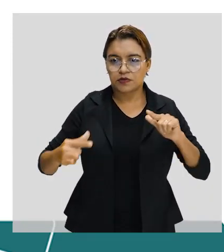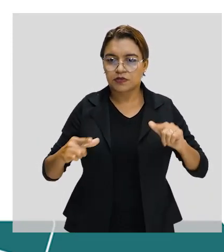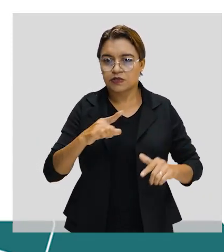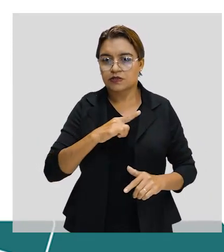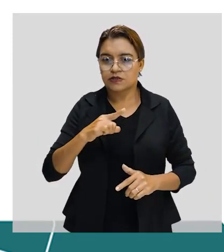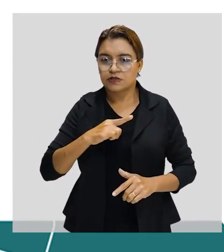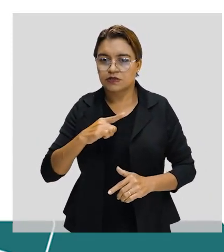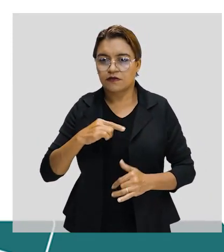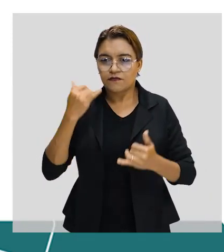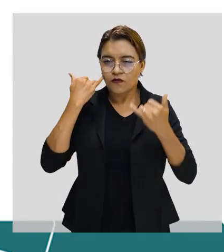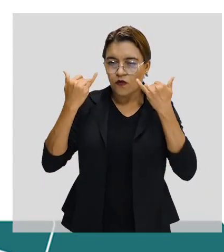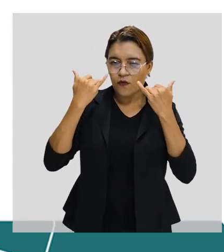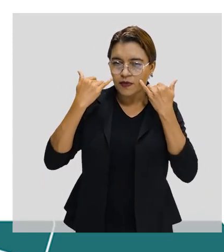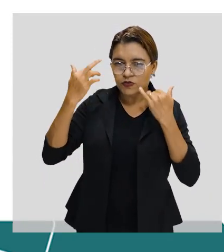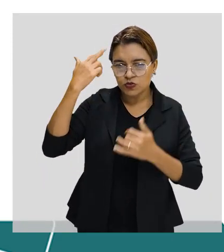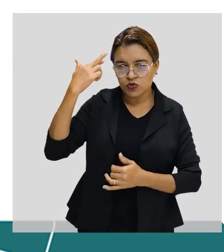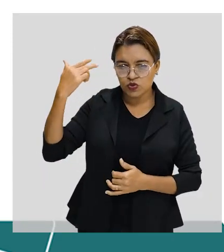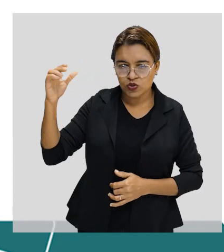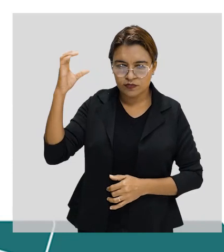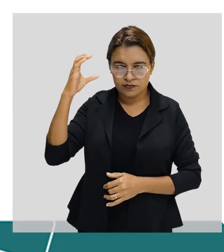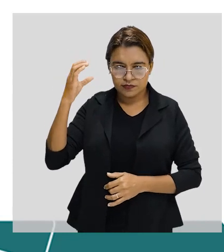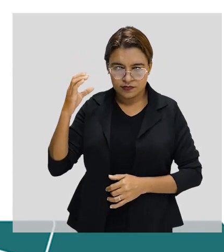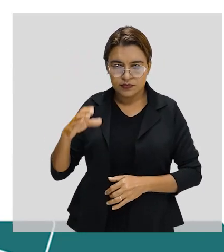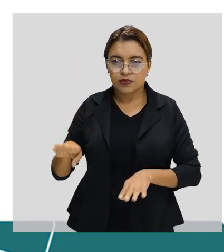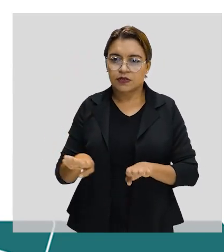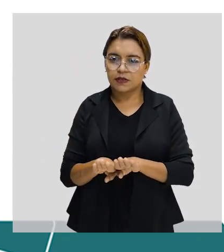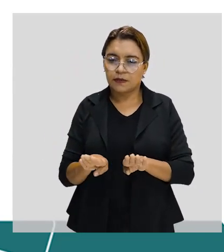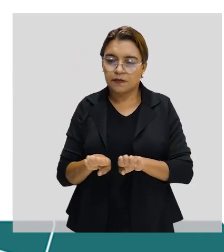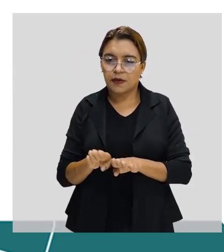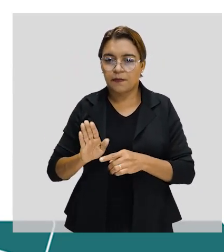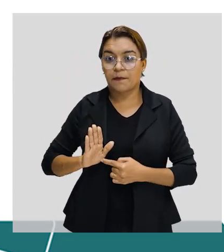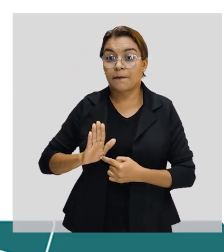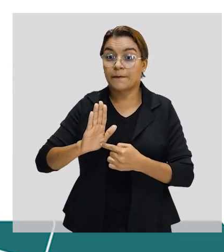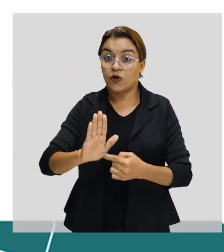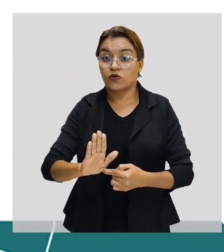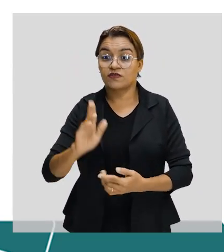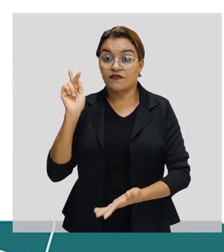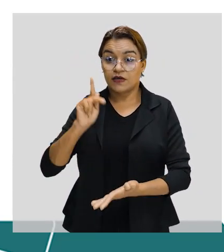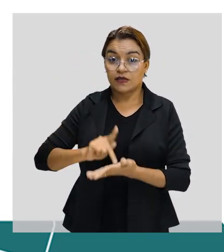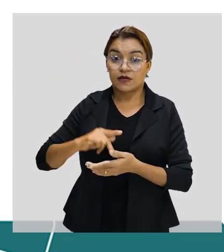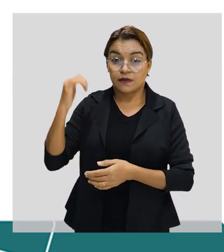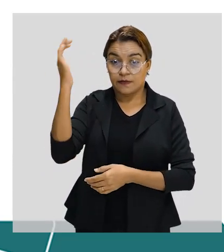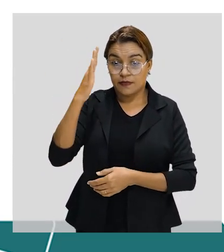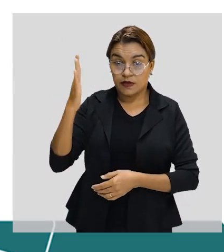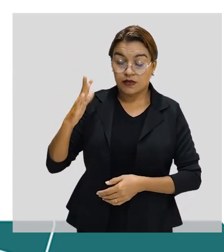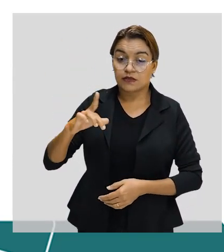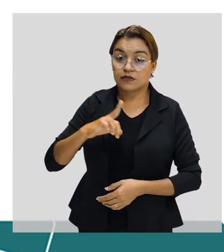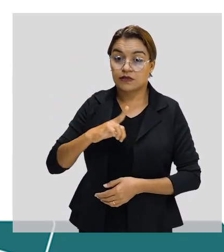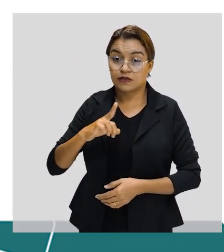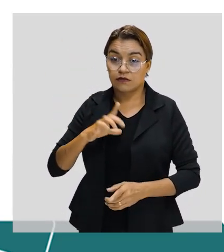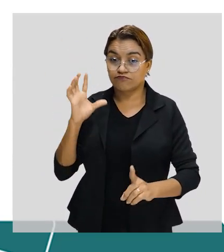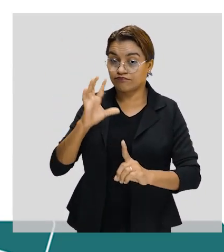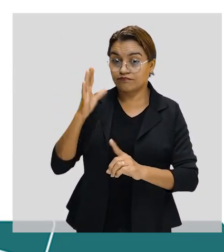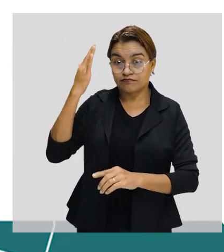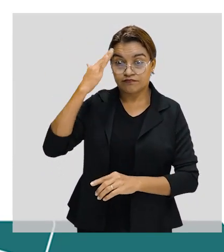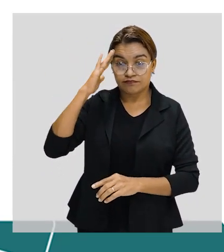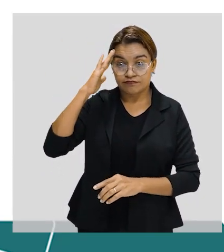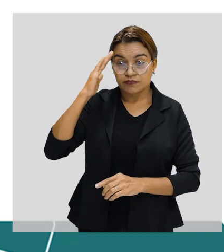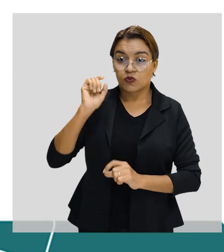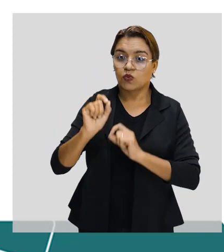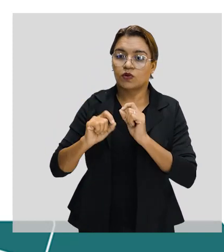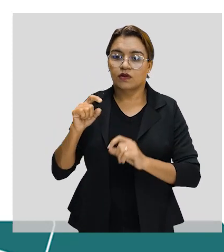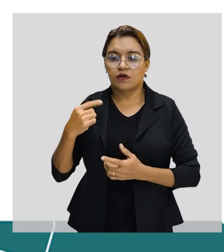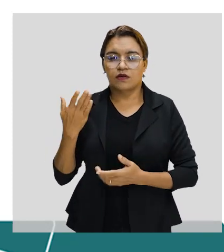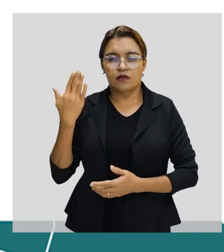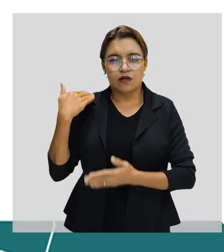e científicas, primeira grande interpretação da realidade brasileira que, buscando compreender o meio áspero em que